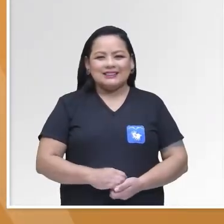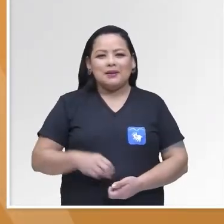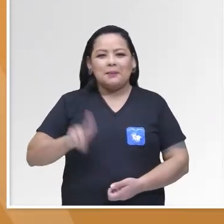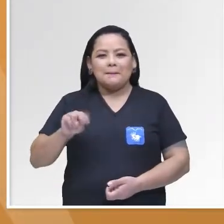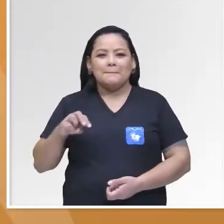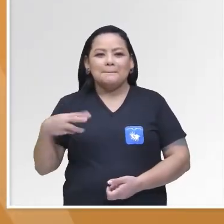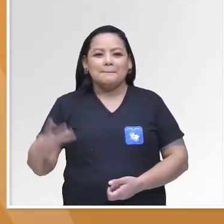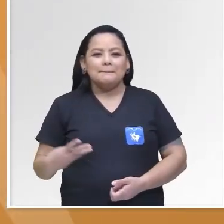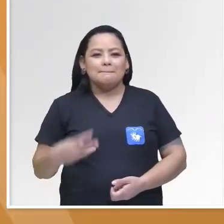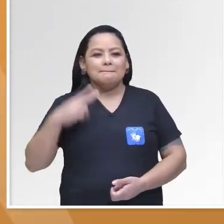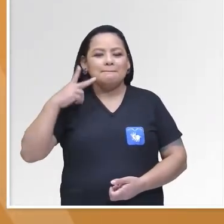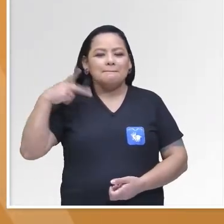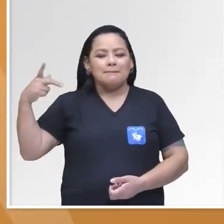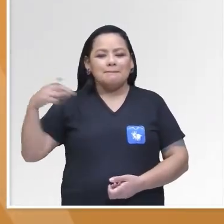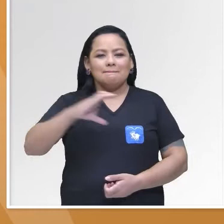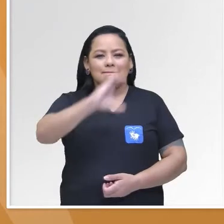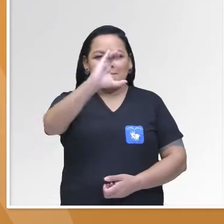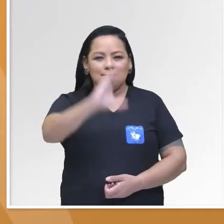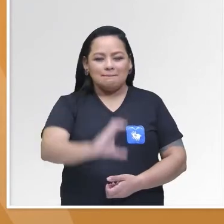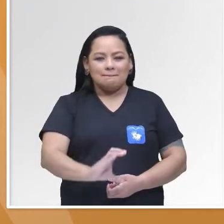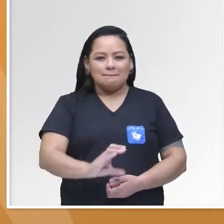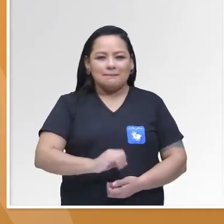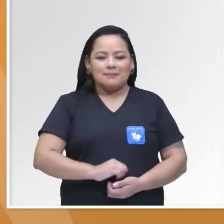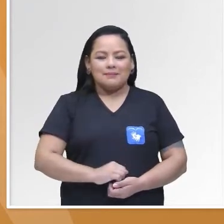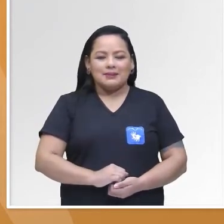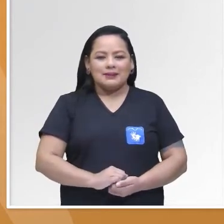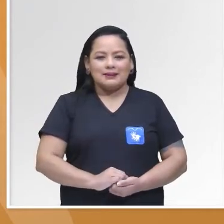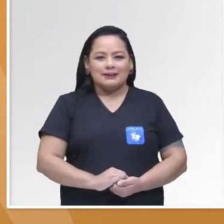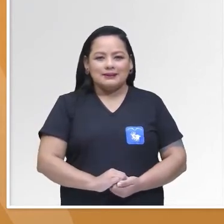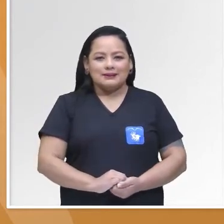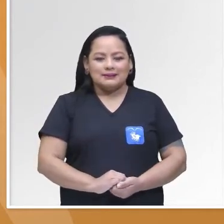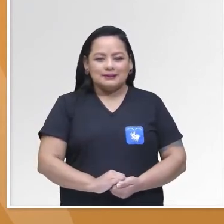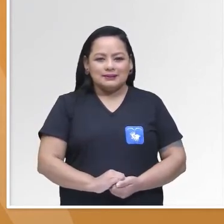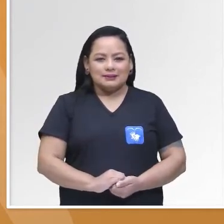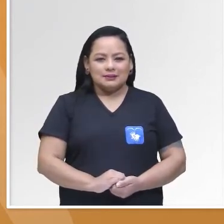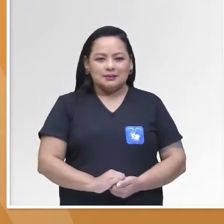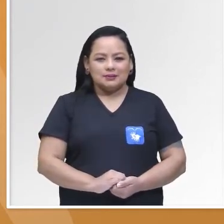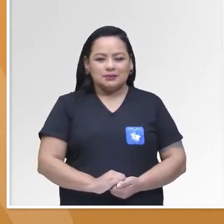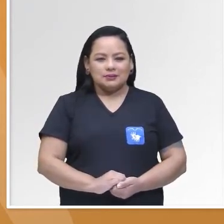Unidade 3, Política e Cidadania.